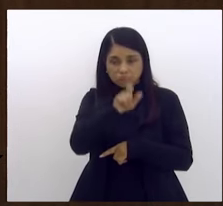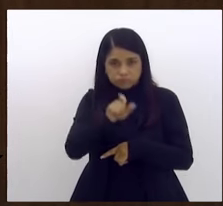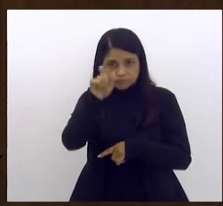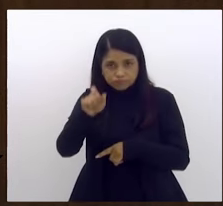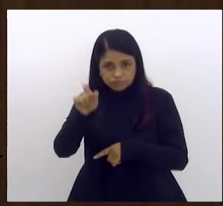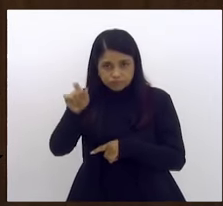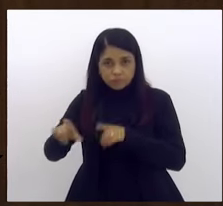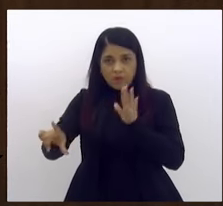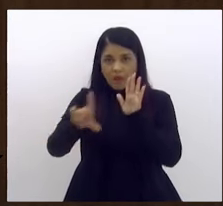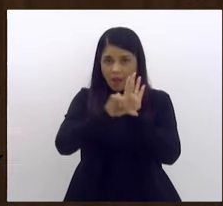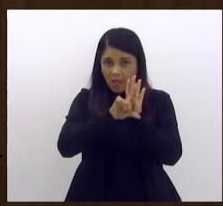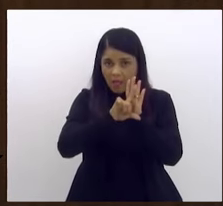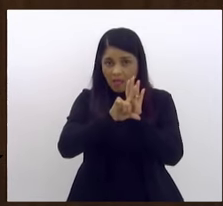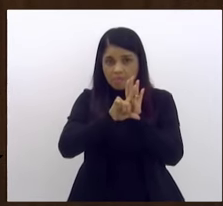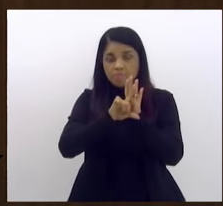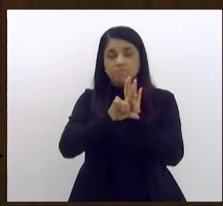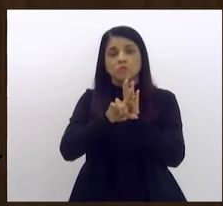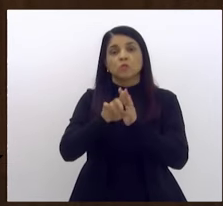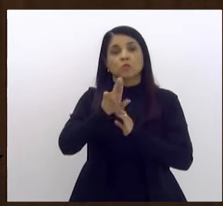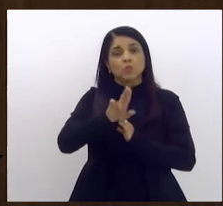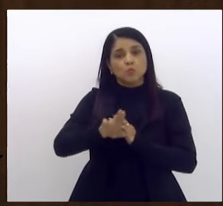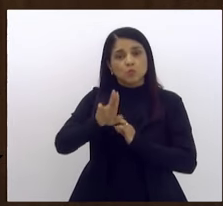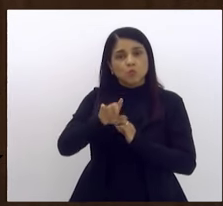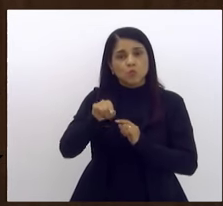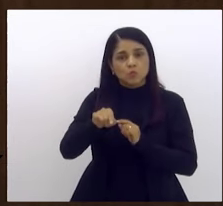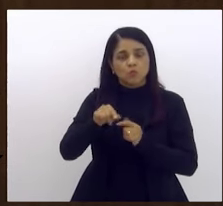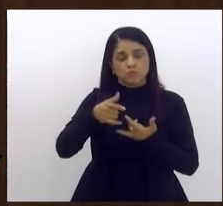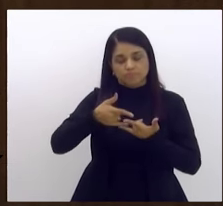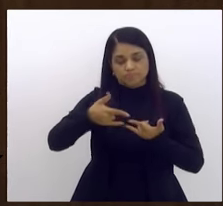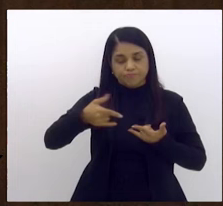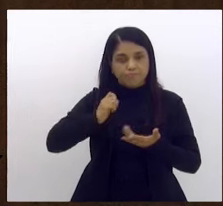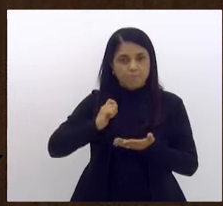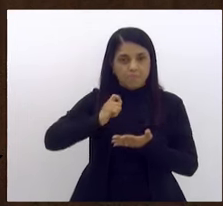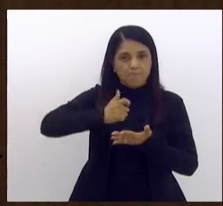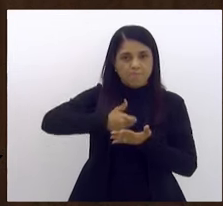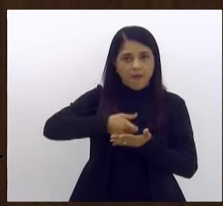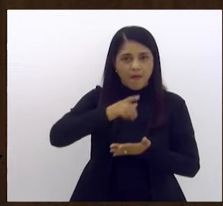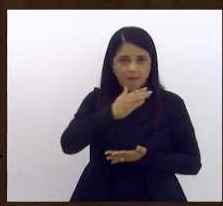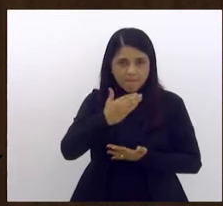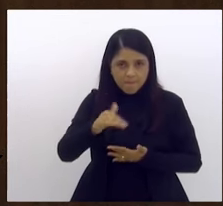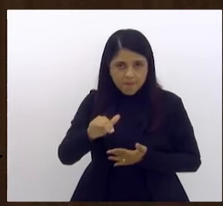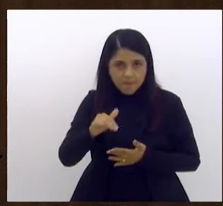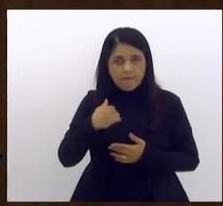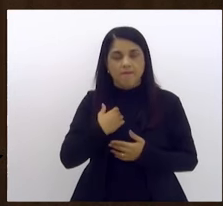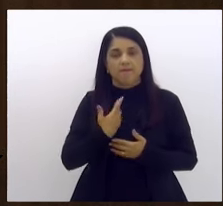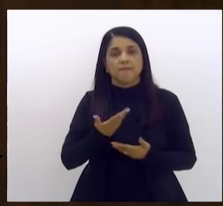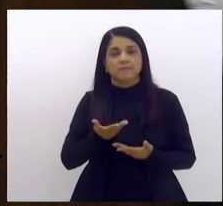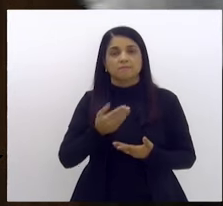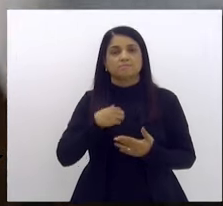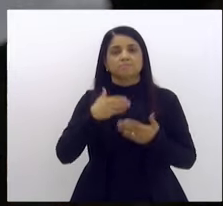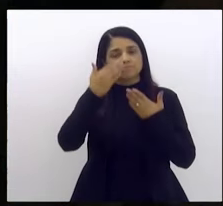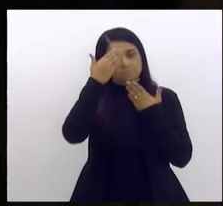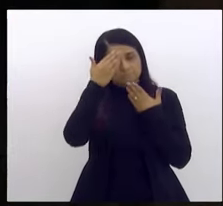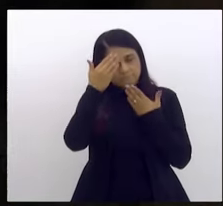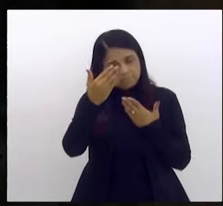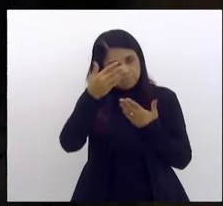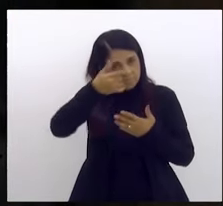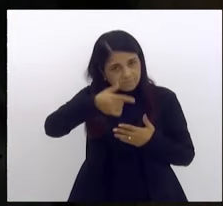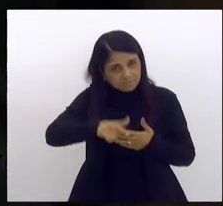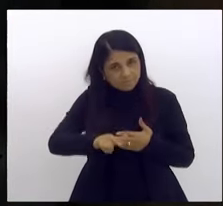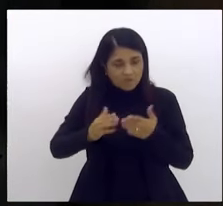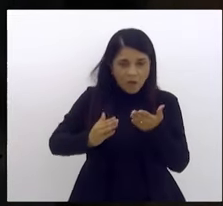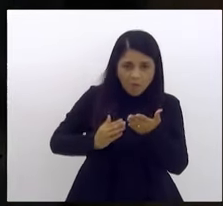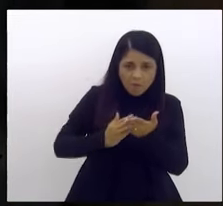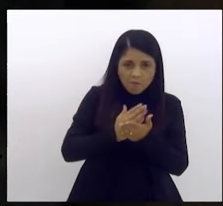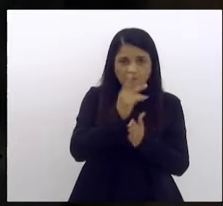lei possam, então, fazer uso do pagamento da meia-entrada. Então, a gente quer aqui, mais uma vez, agradecer a aprovação